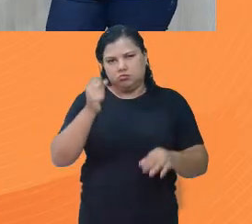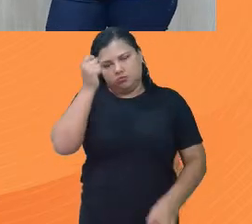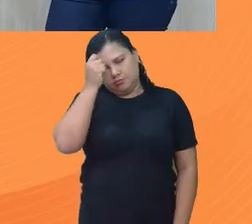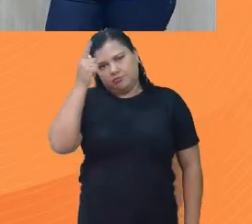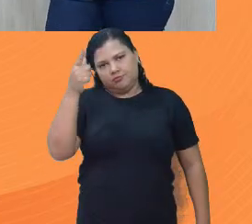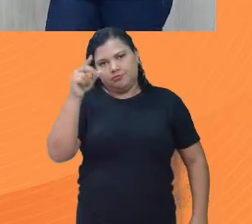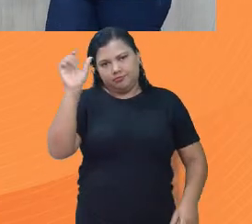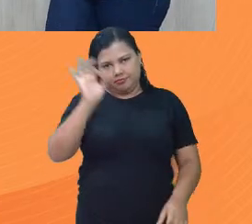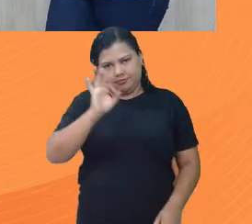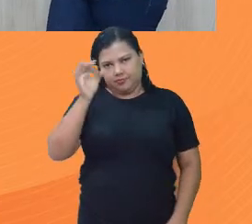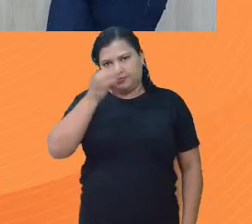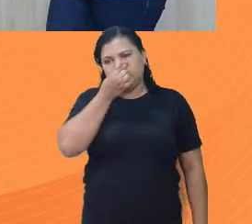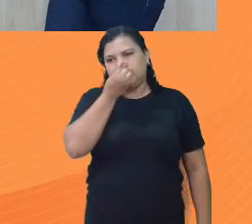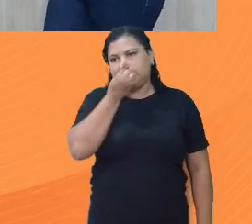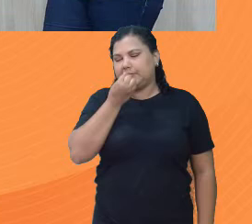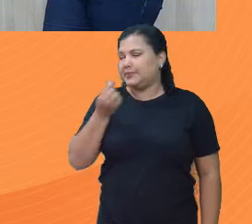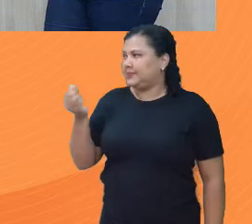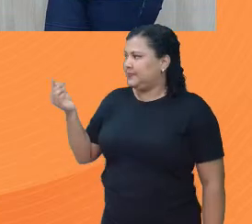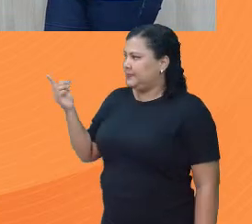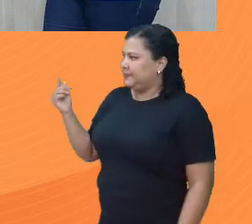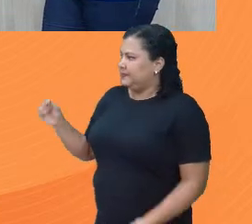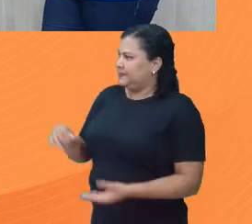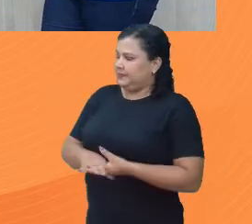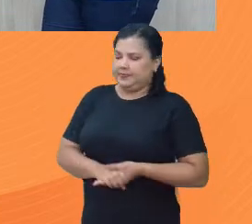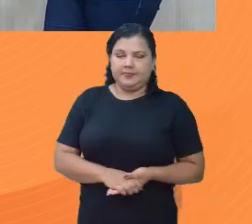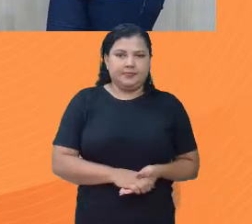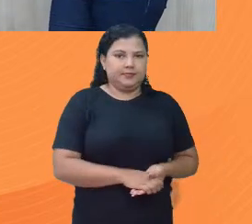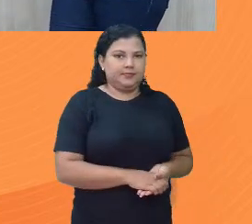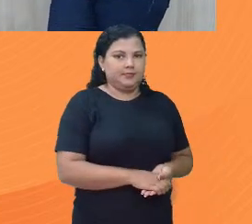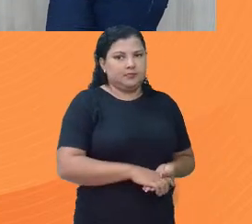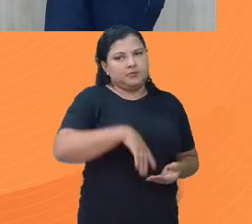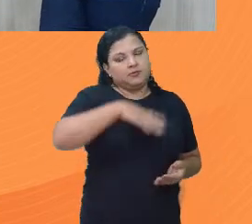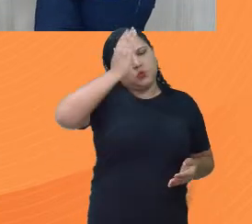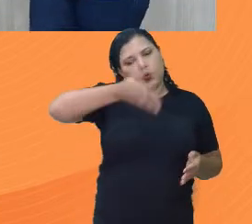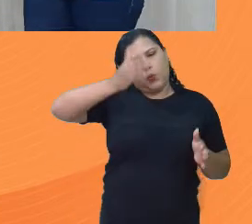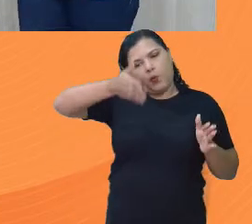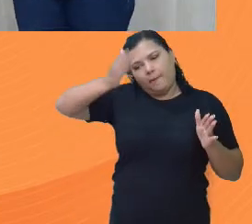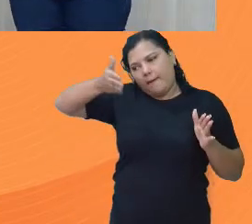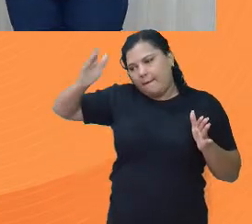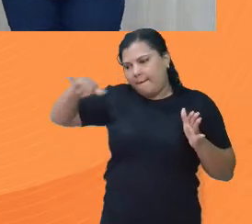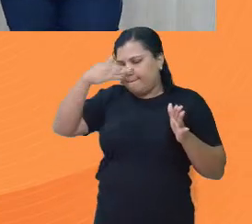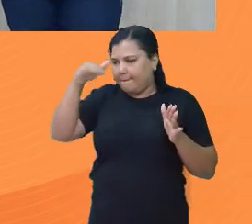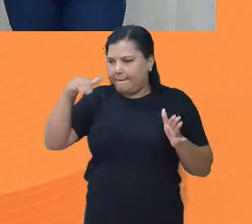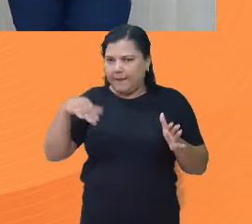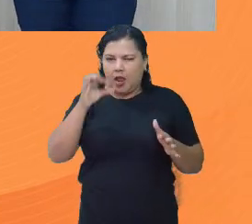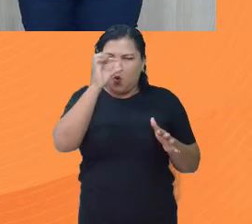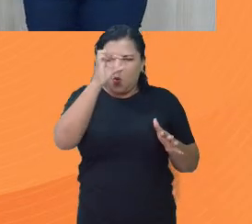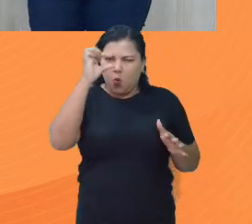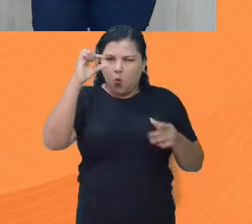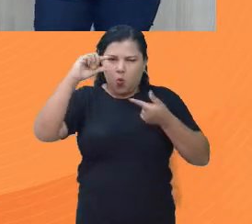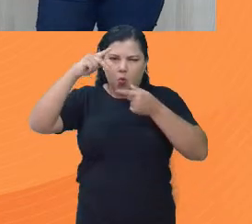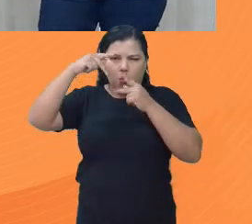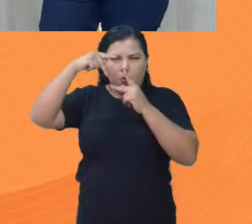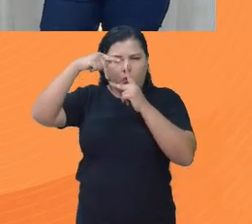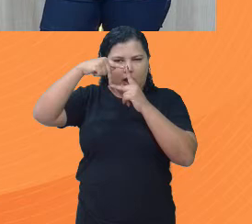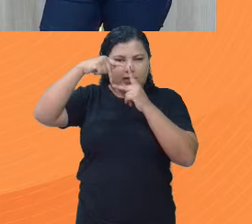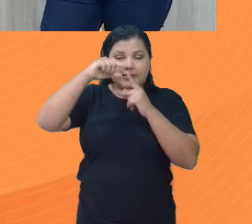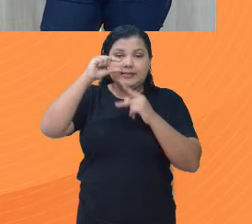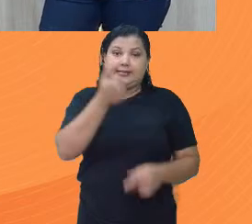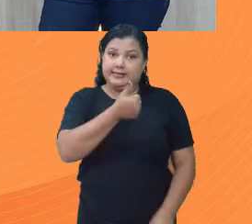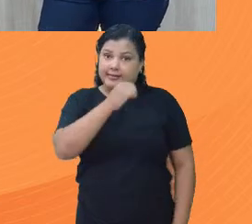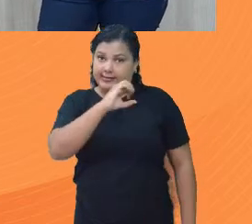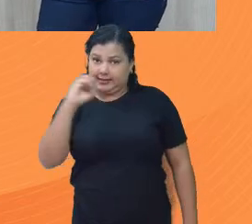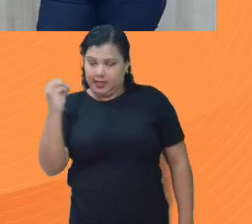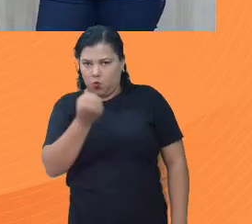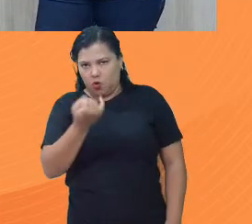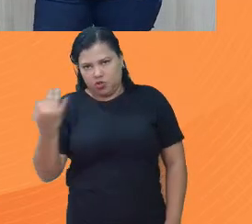de porcentagem. Então, eu dividi esse inteiro aí em 100 partes iguais. Como eu falei no começo, a gente vai montar uma